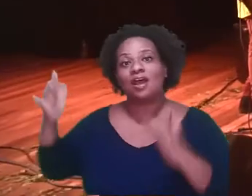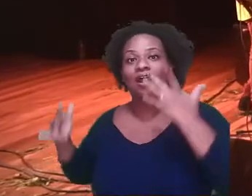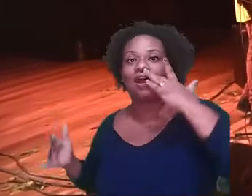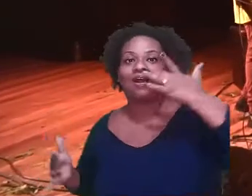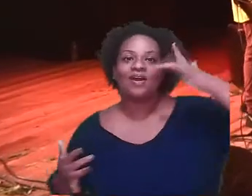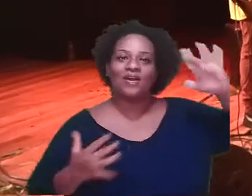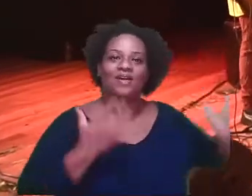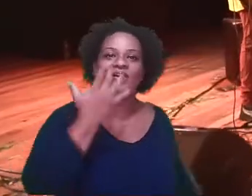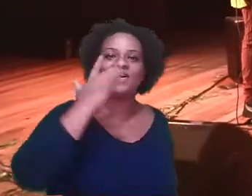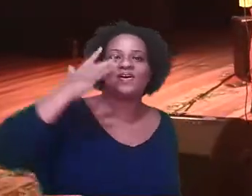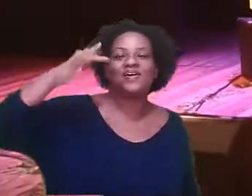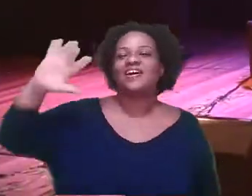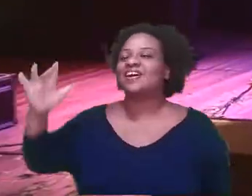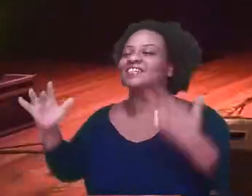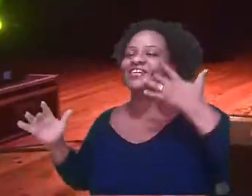dourado.